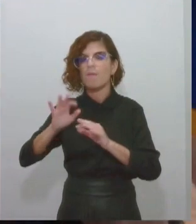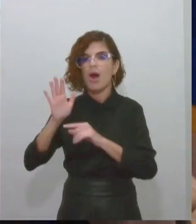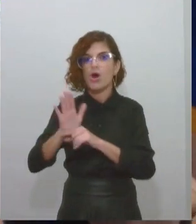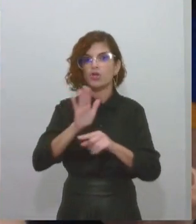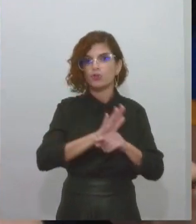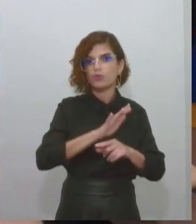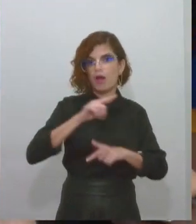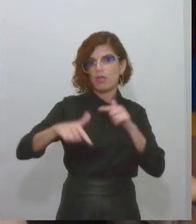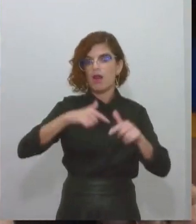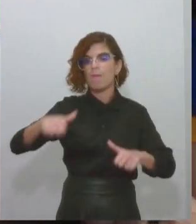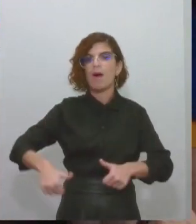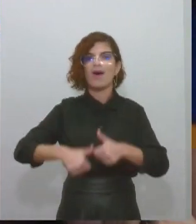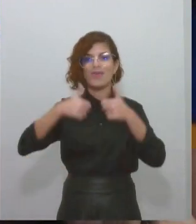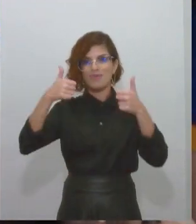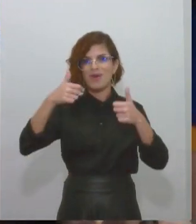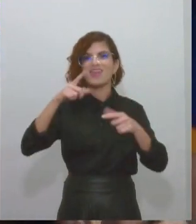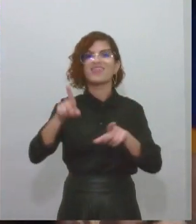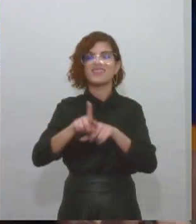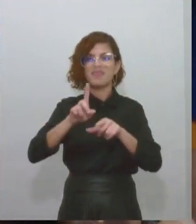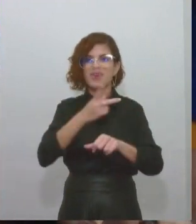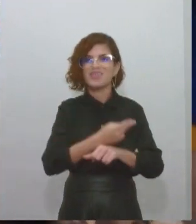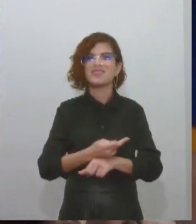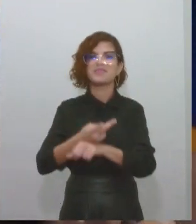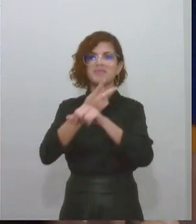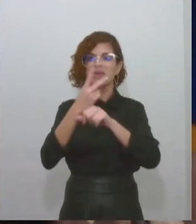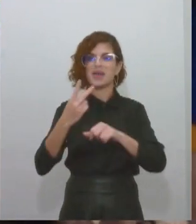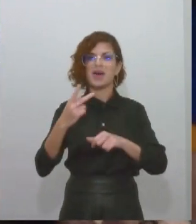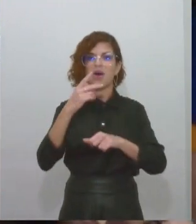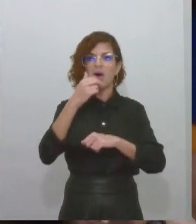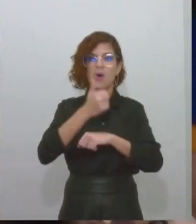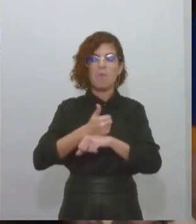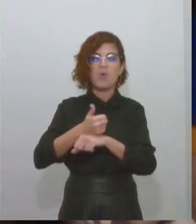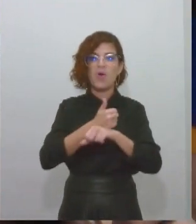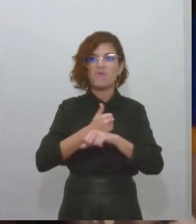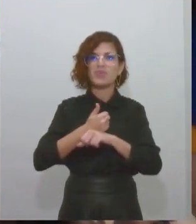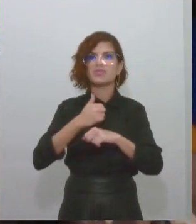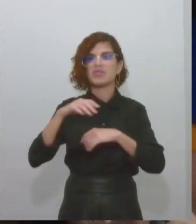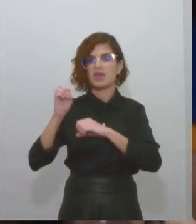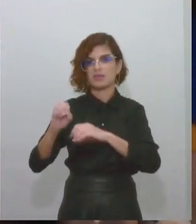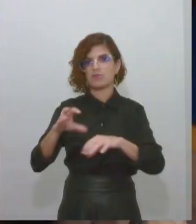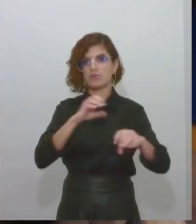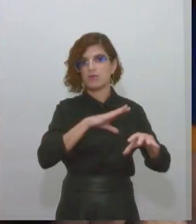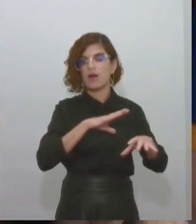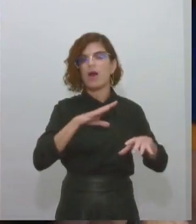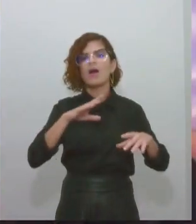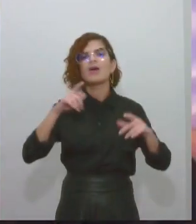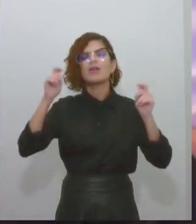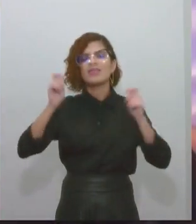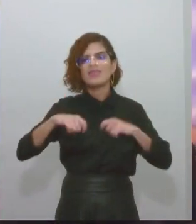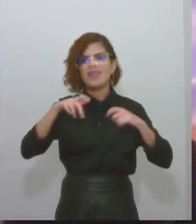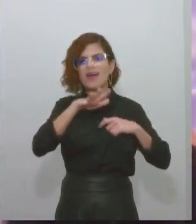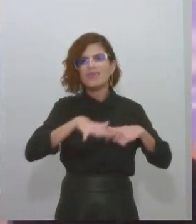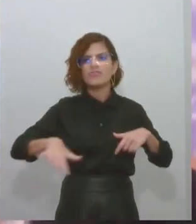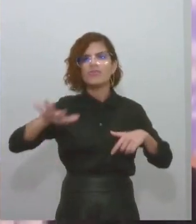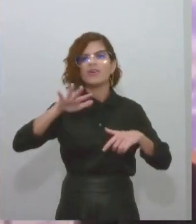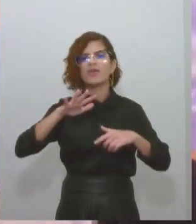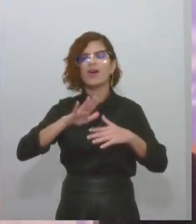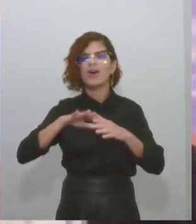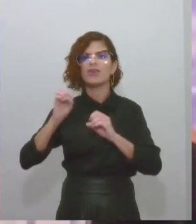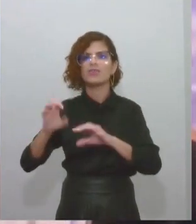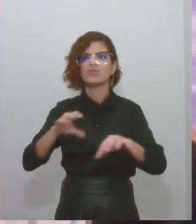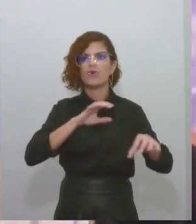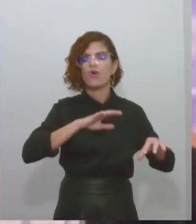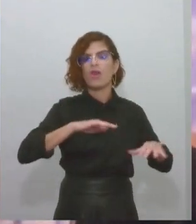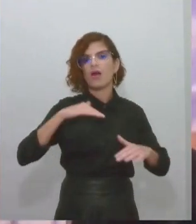com os profissionais da educação e os alunos, você cria todo um ambiente escolar que melhora o desempenho dos nossos alunos. O secretário de Estado